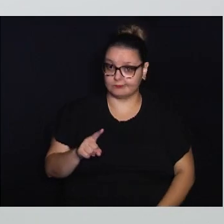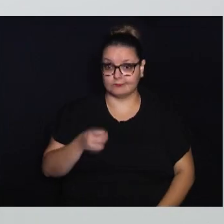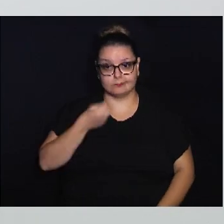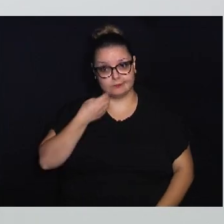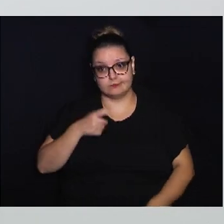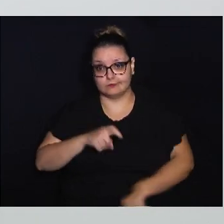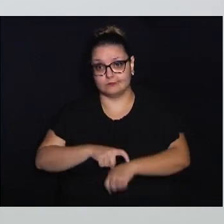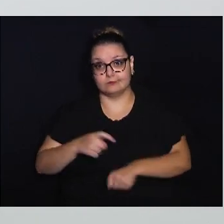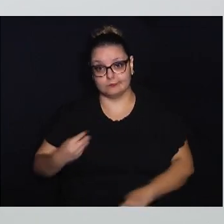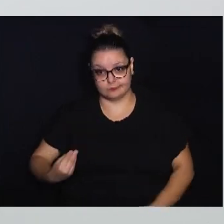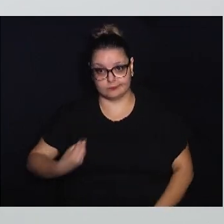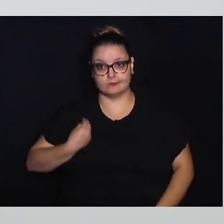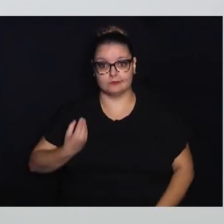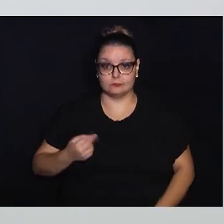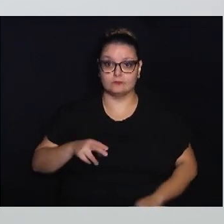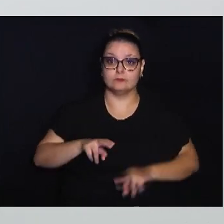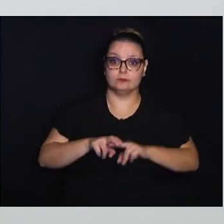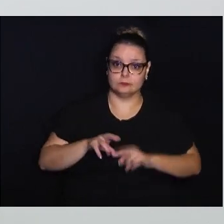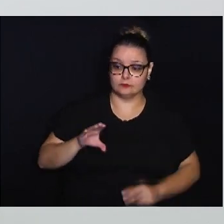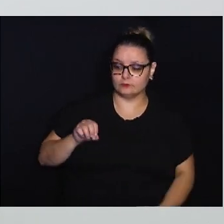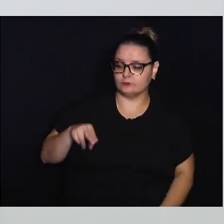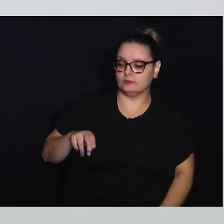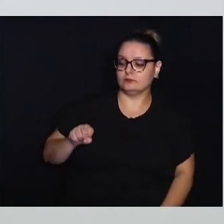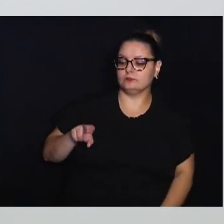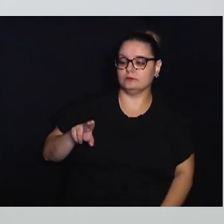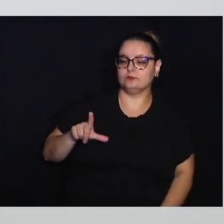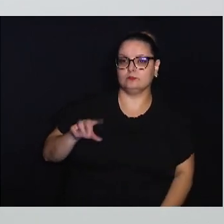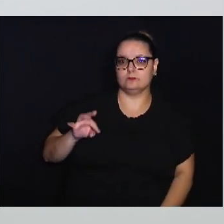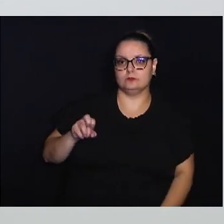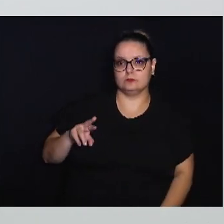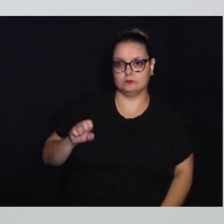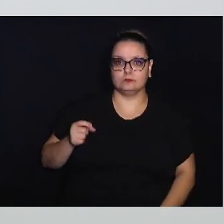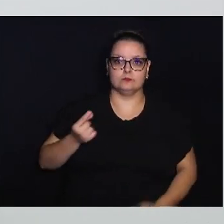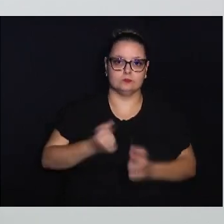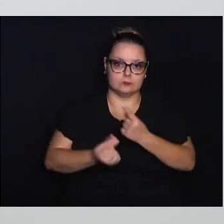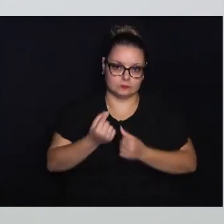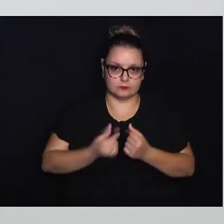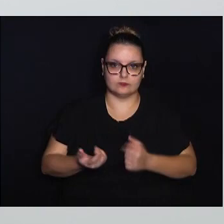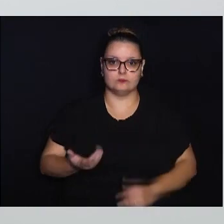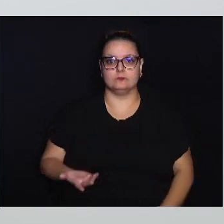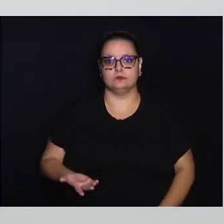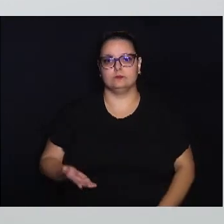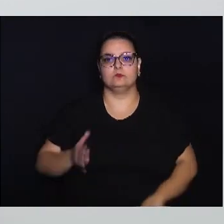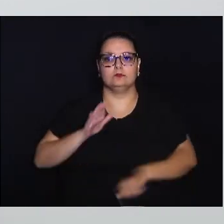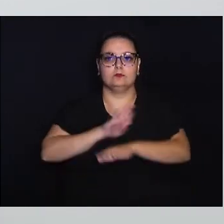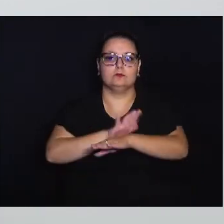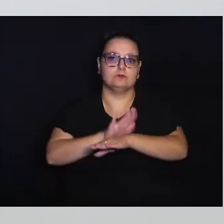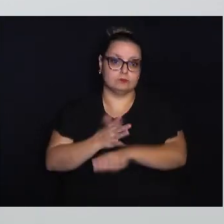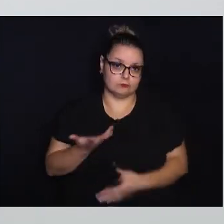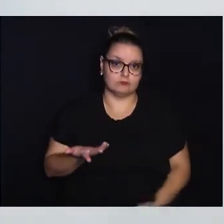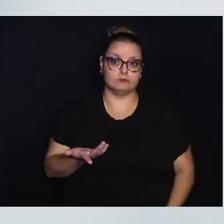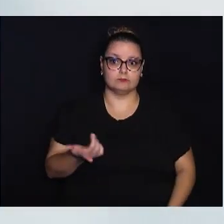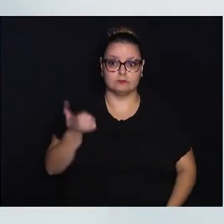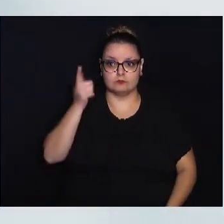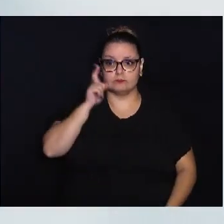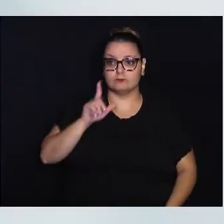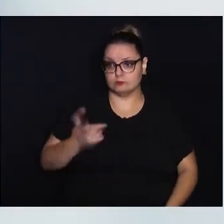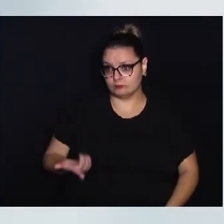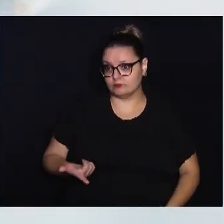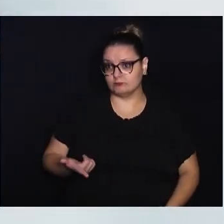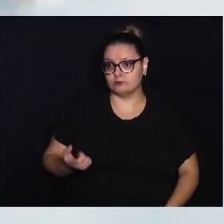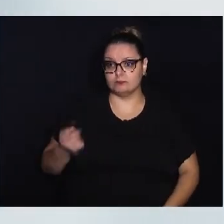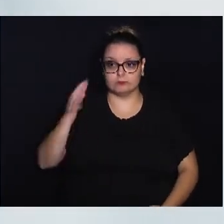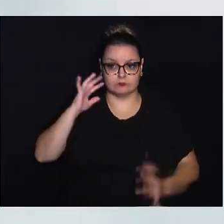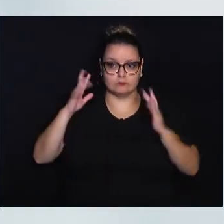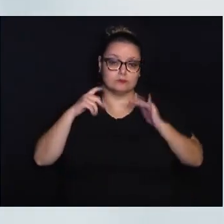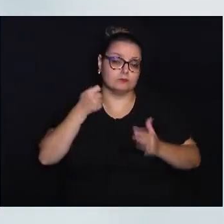não seria condizente com o nosso momento de vida. Para isso que servem os consultores financeiros, para auxiliar realmente a chegar ao